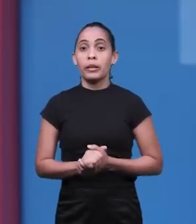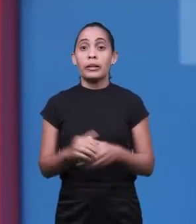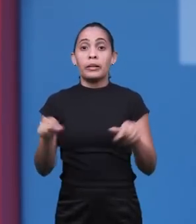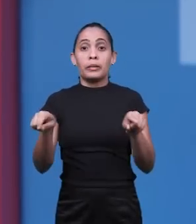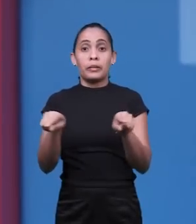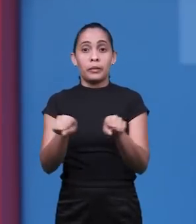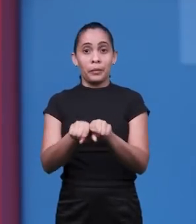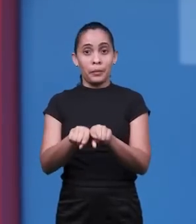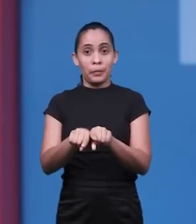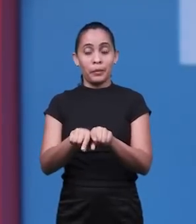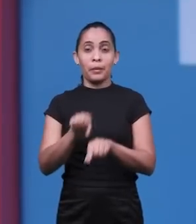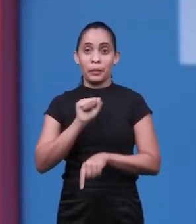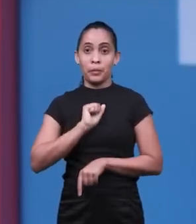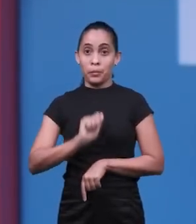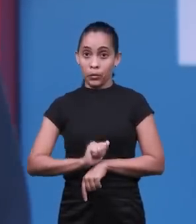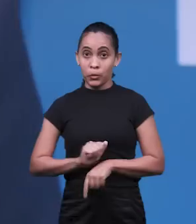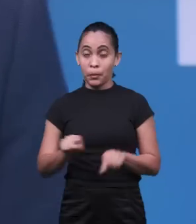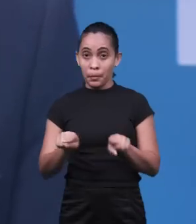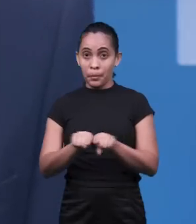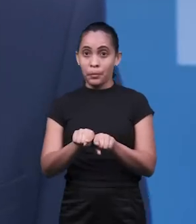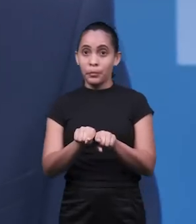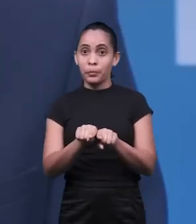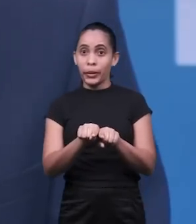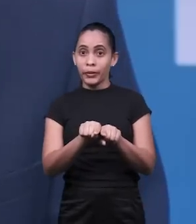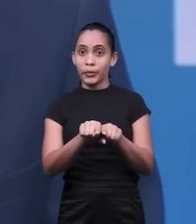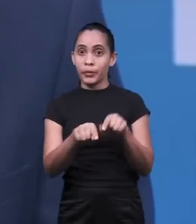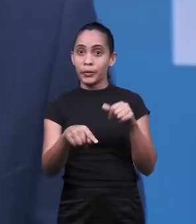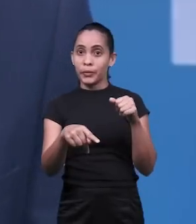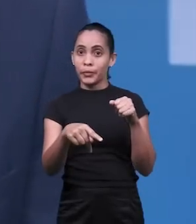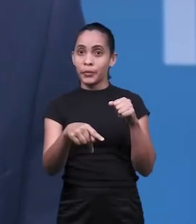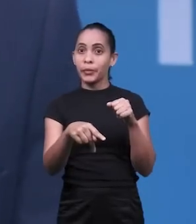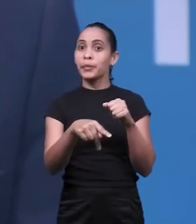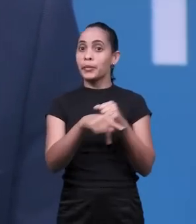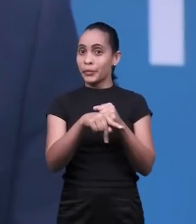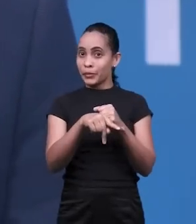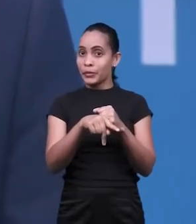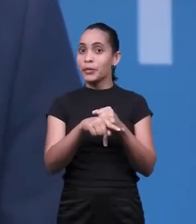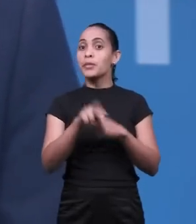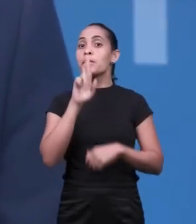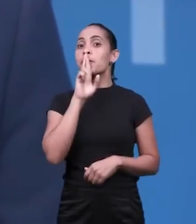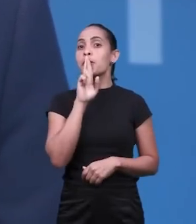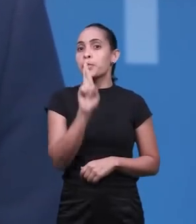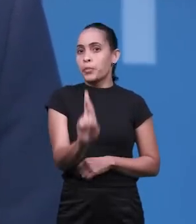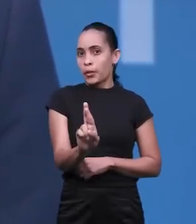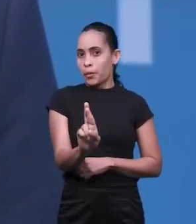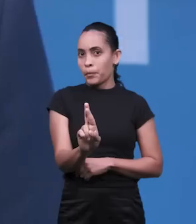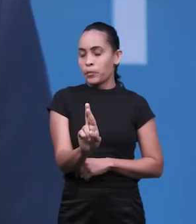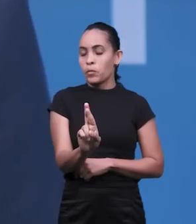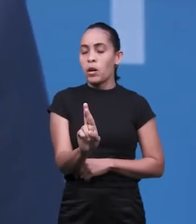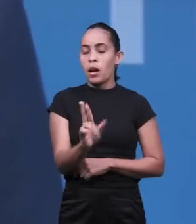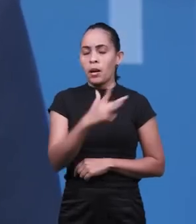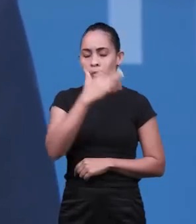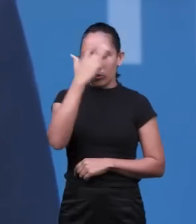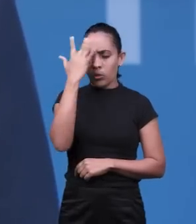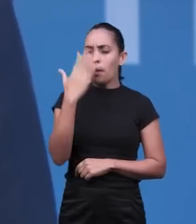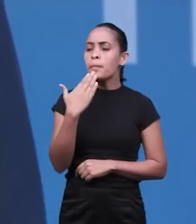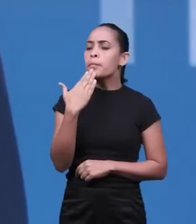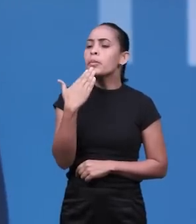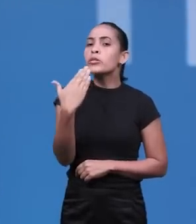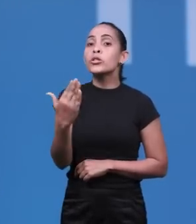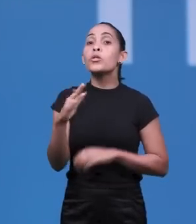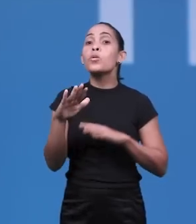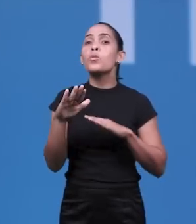disse o apóstolo Pedro, temos que estar prontos para responder quando alguém nos